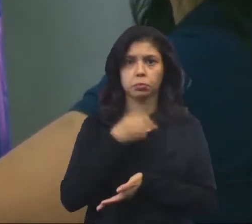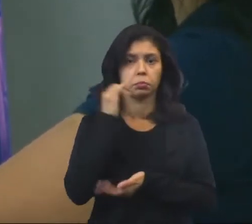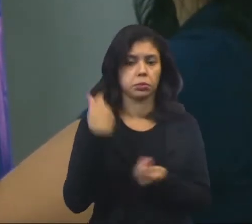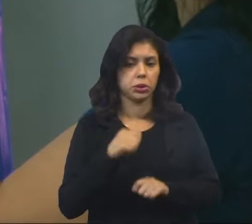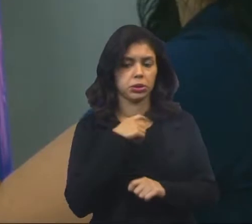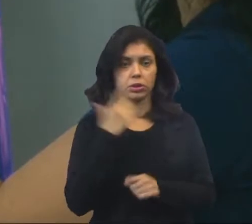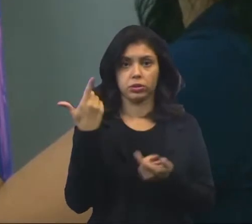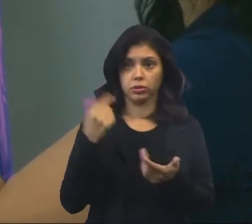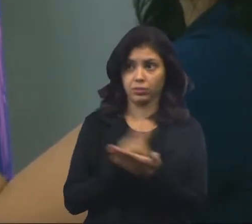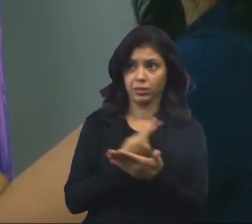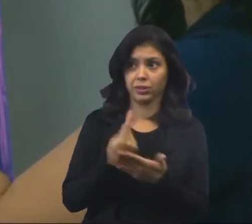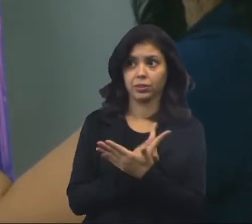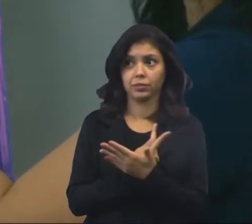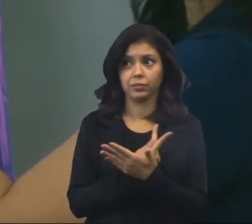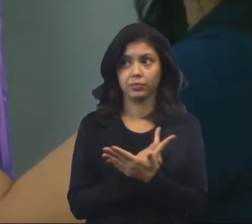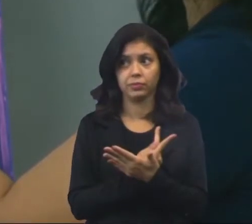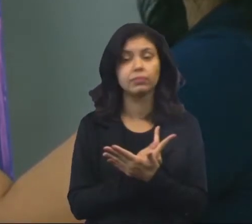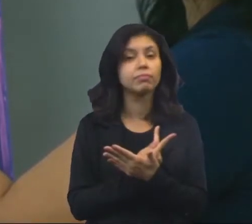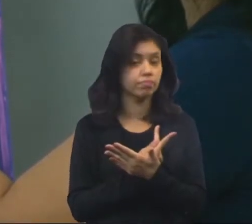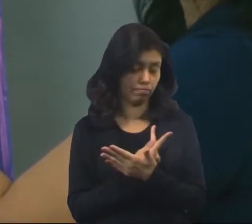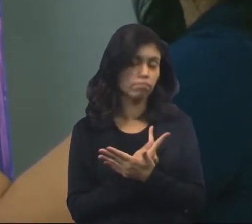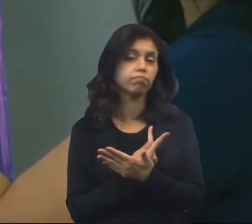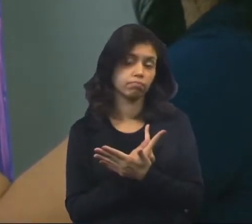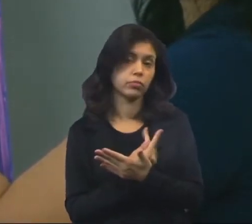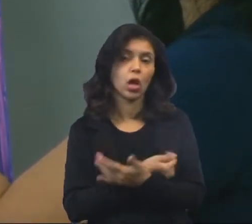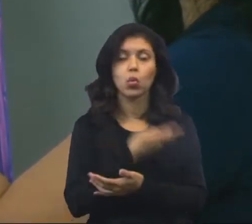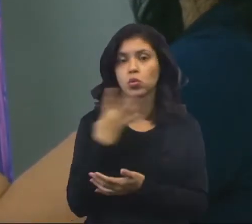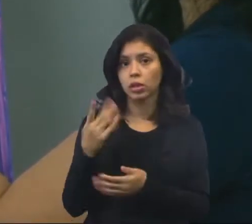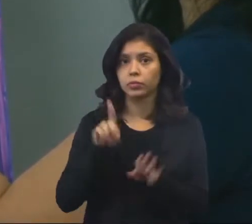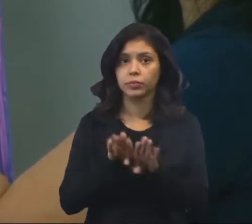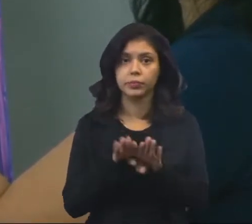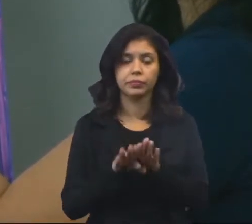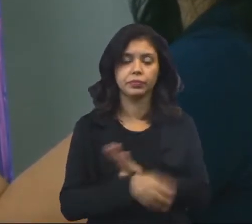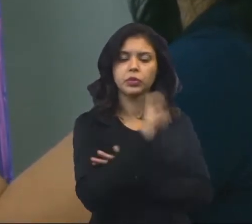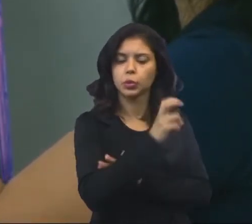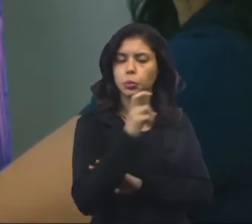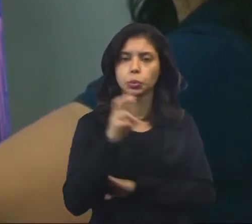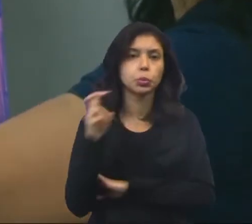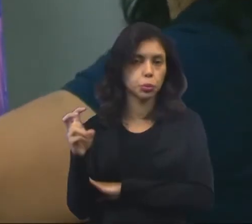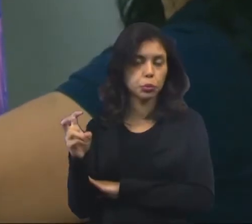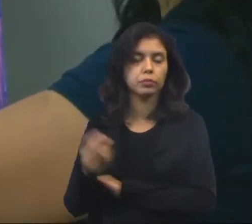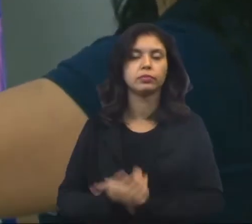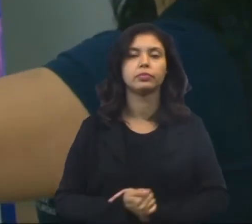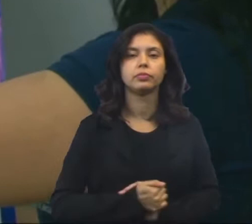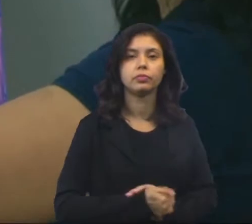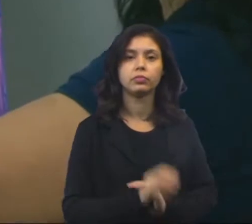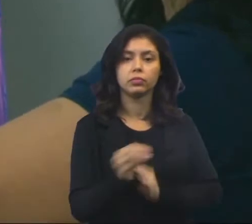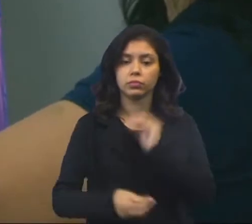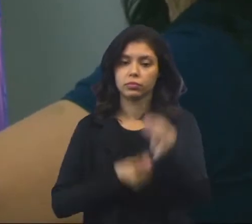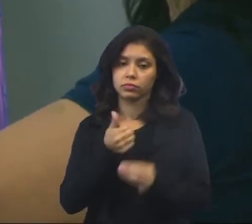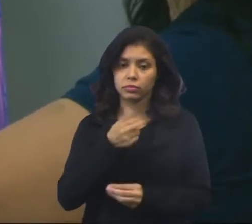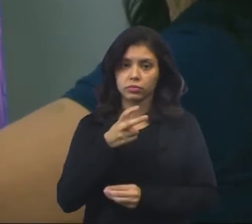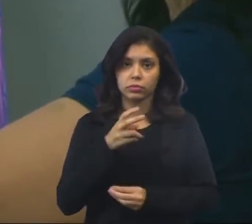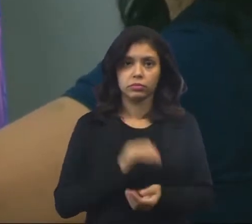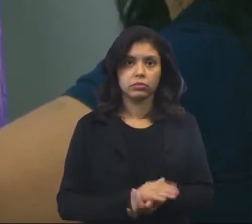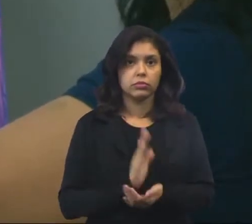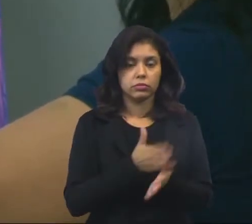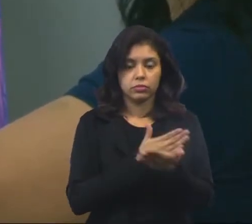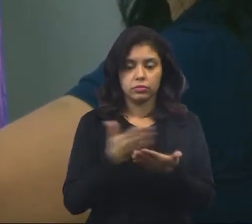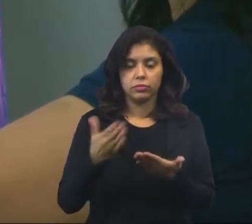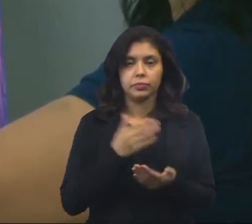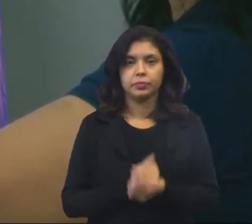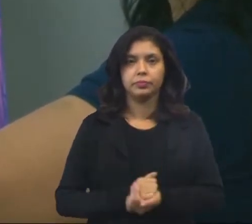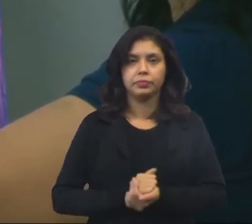3, 4, 5, eu vou errar. Tá? Aí eu estou contando de 5 em 5. Então, como eu já contei o 15, eu começo